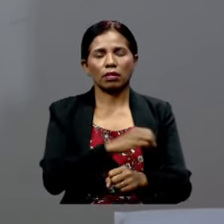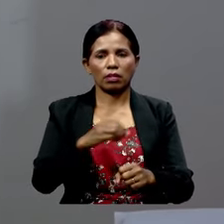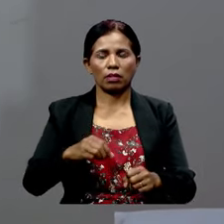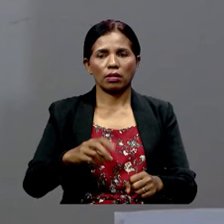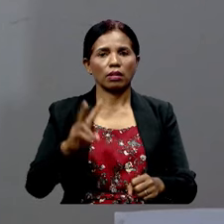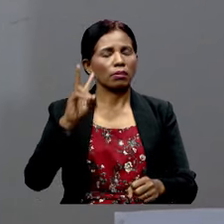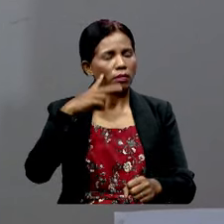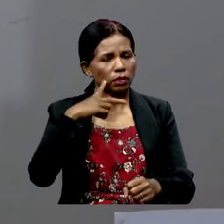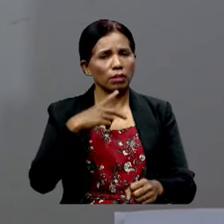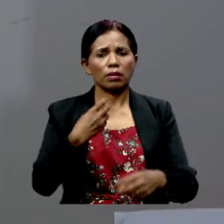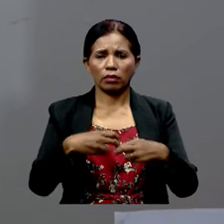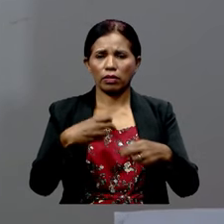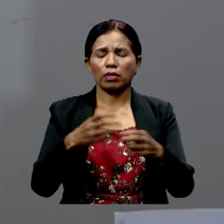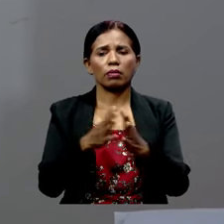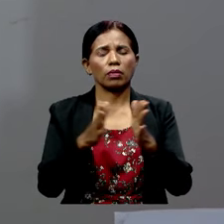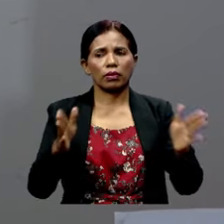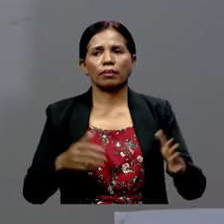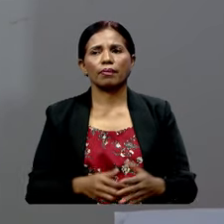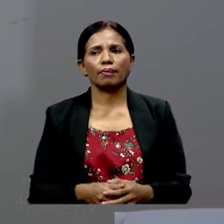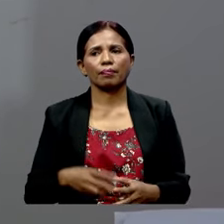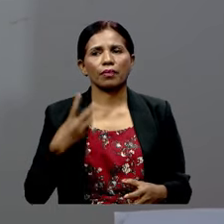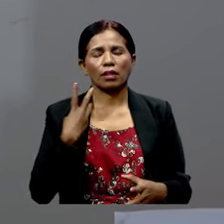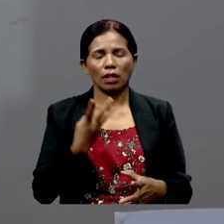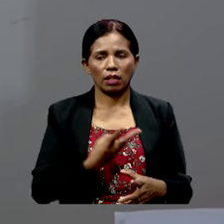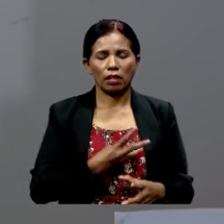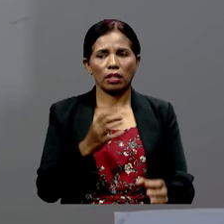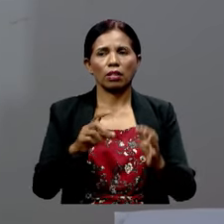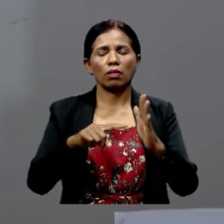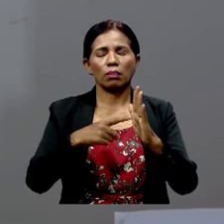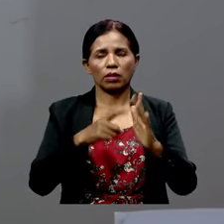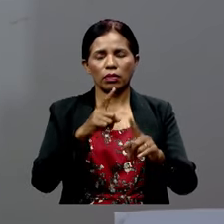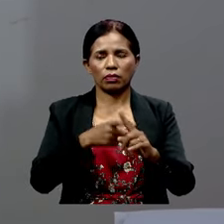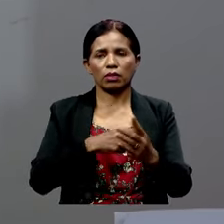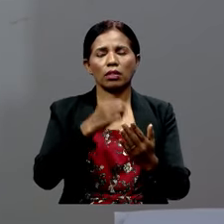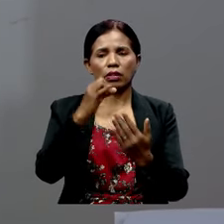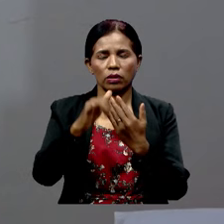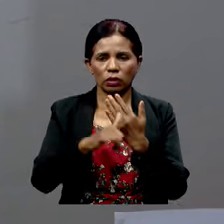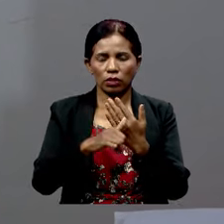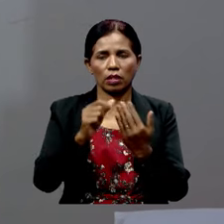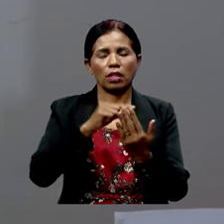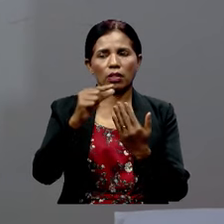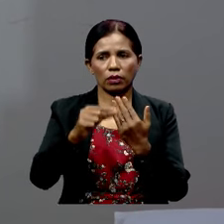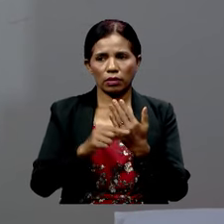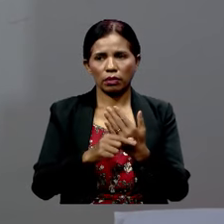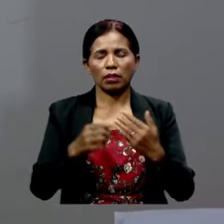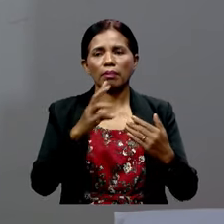dia esse a mim quando a rua fulan julho agosto setembro tamo lá na pe